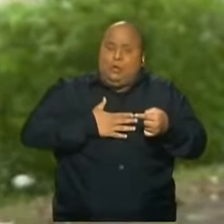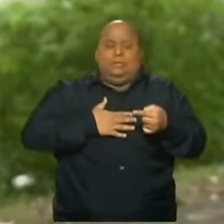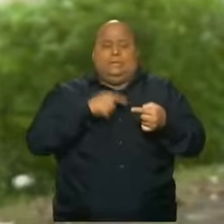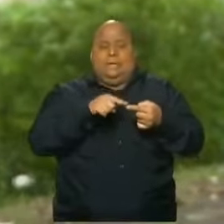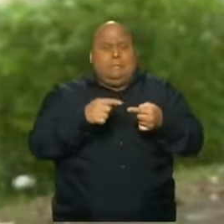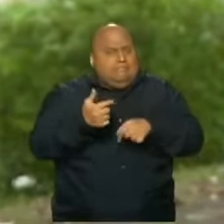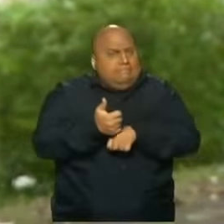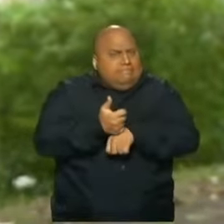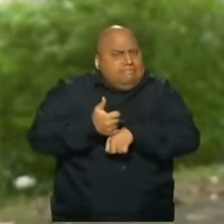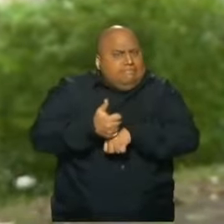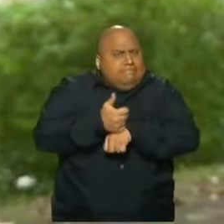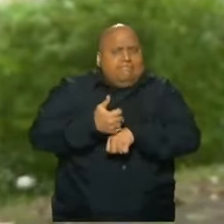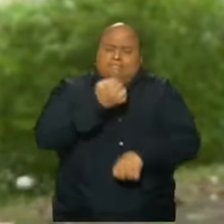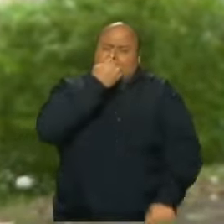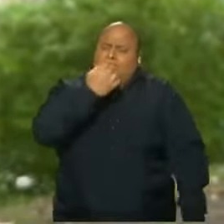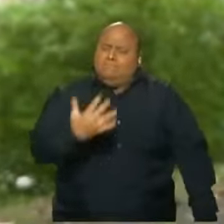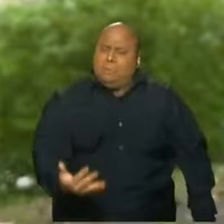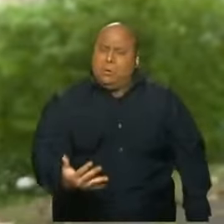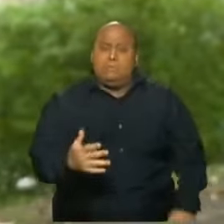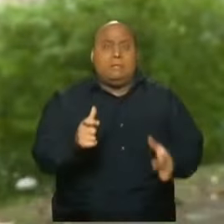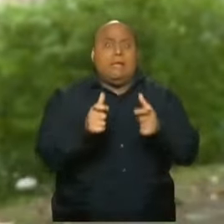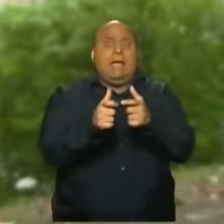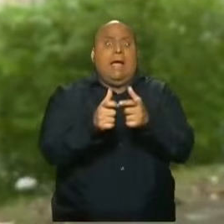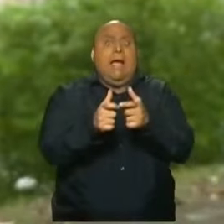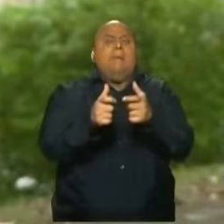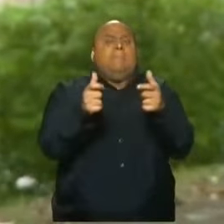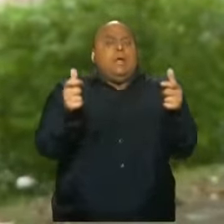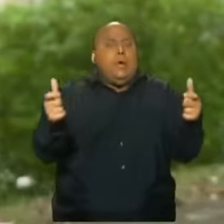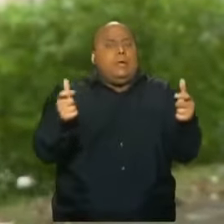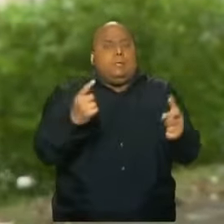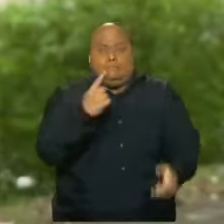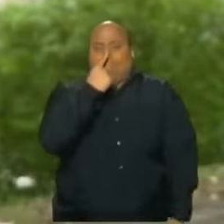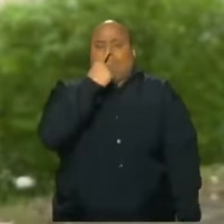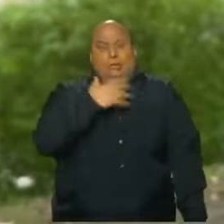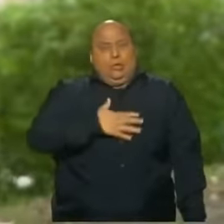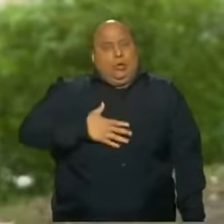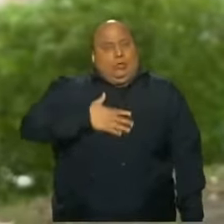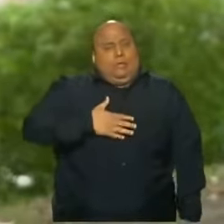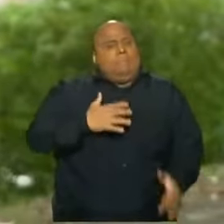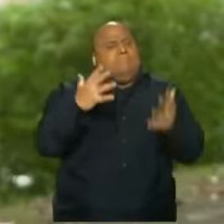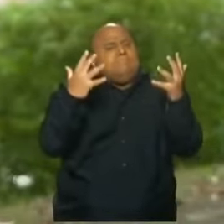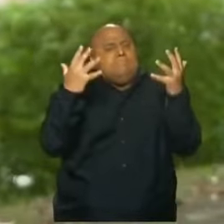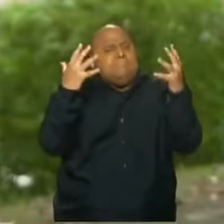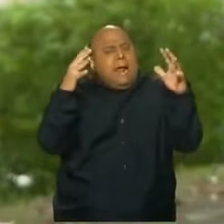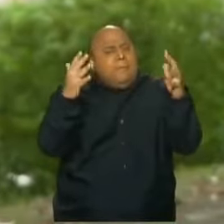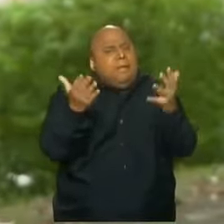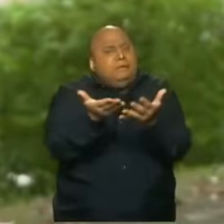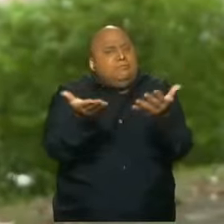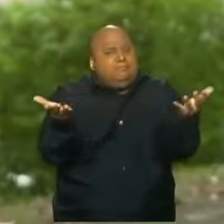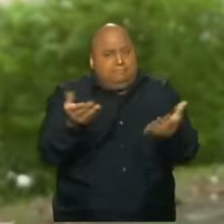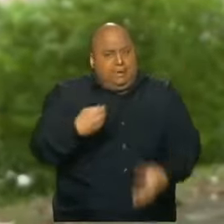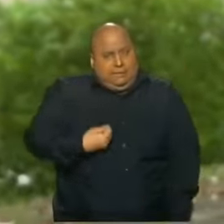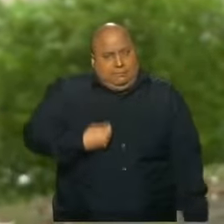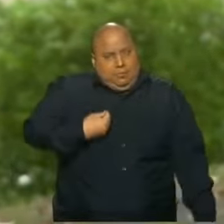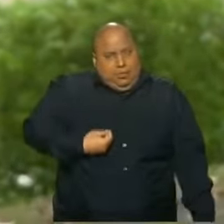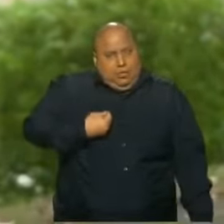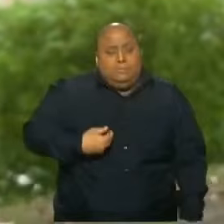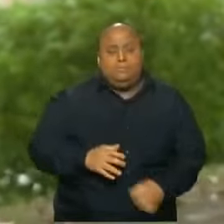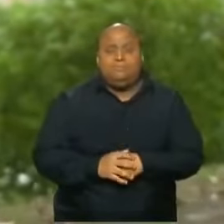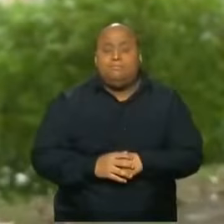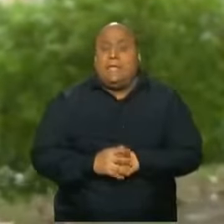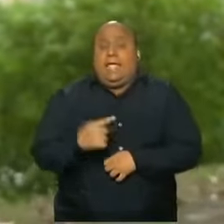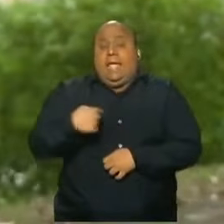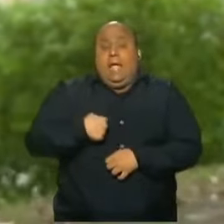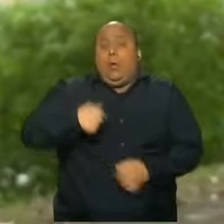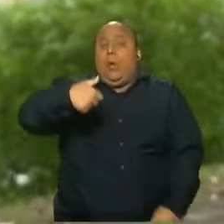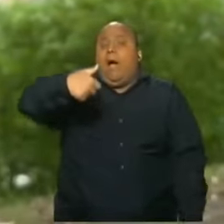nível das composições. Todas me agradaram muito, quero aproveitar e já dar o parabéns para todo mundo que participou. E o critério